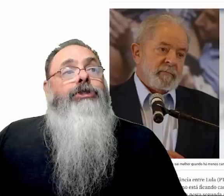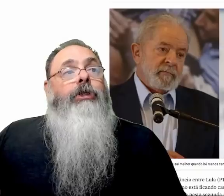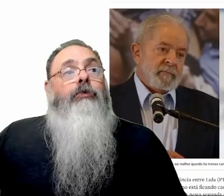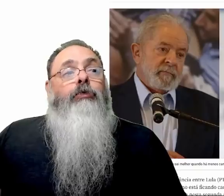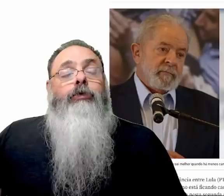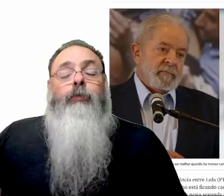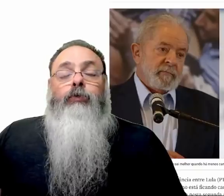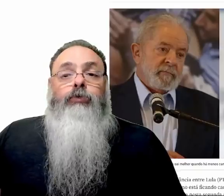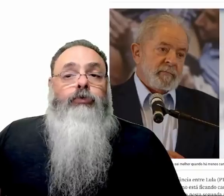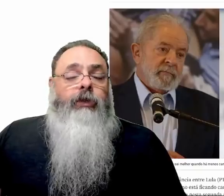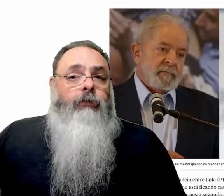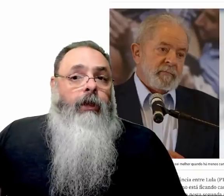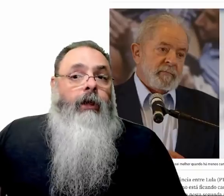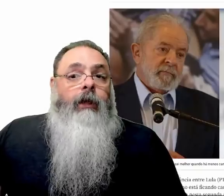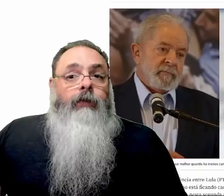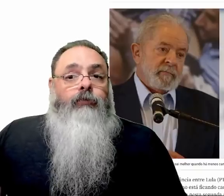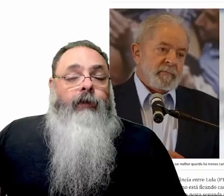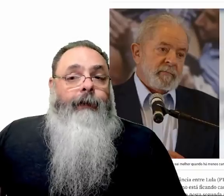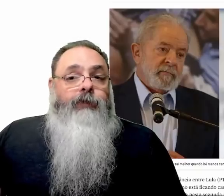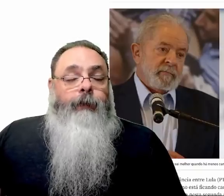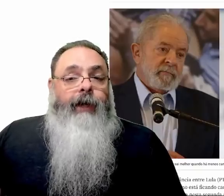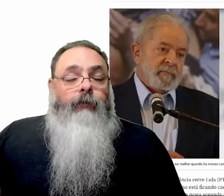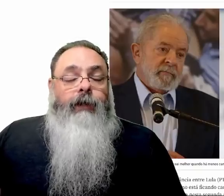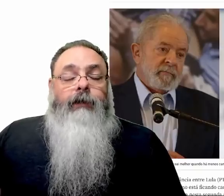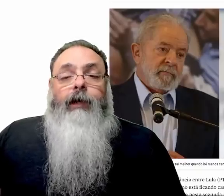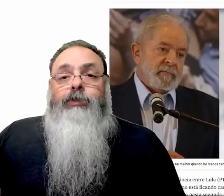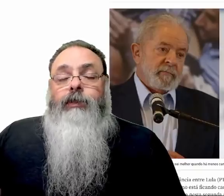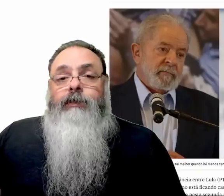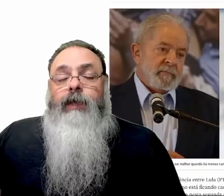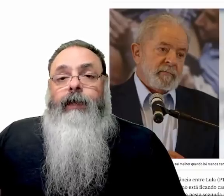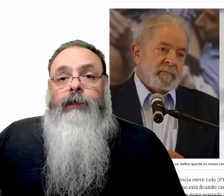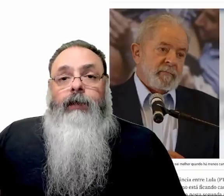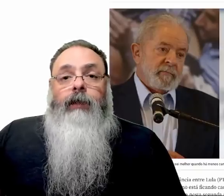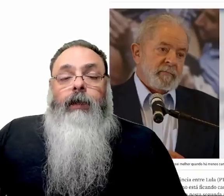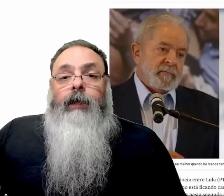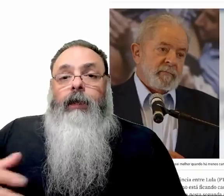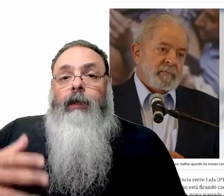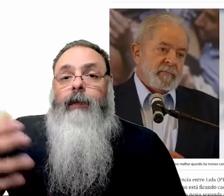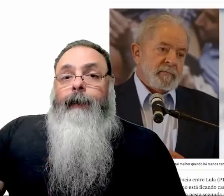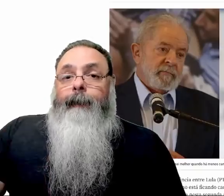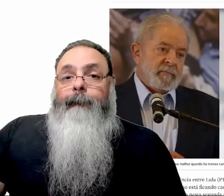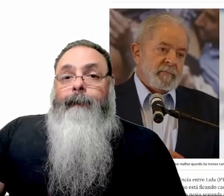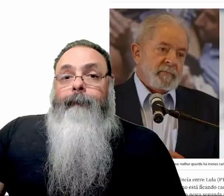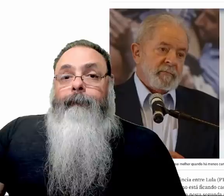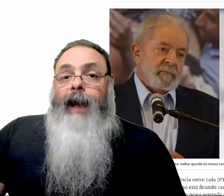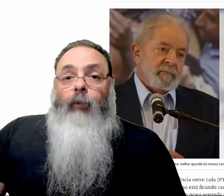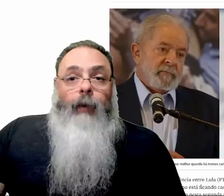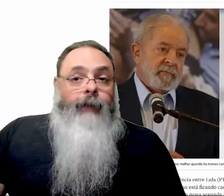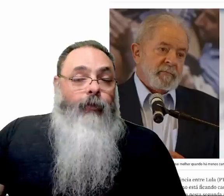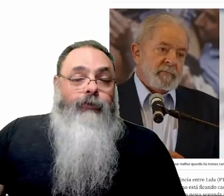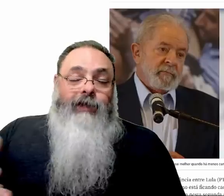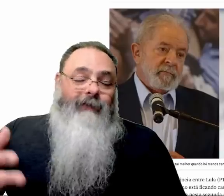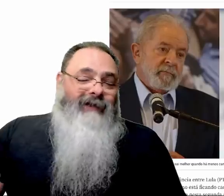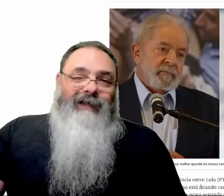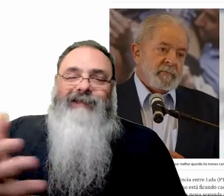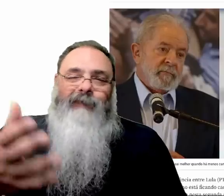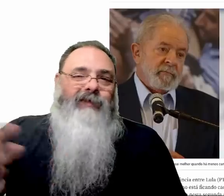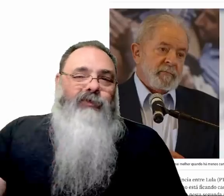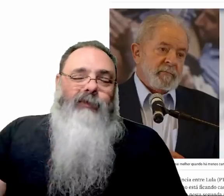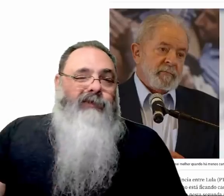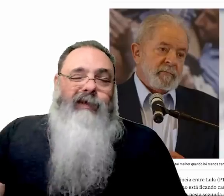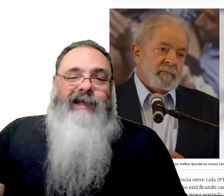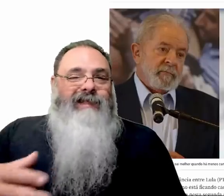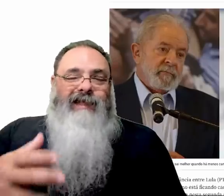margem de erro de dois pontos 18 isso fica mais perto ainda há chance ainda maior para bolsonaro